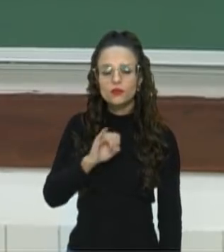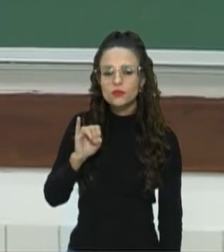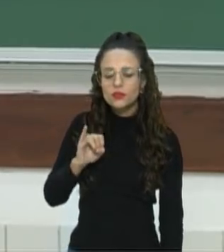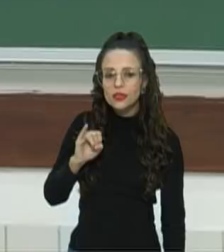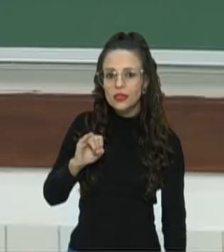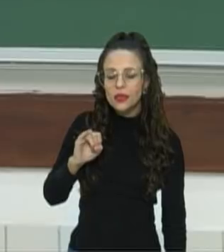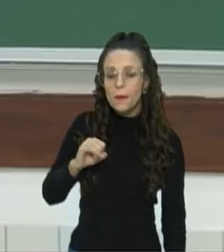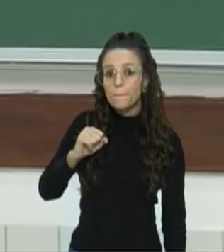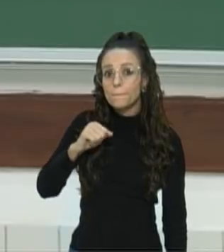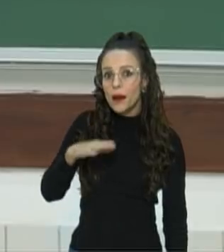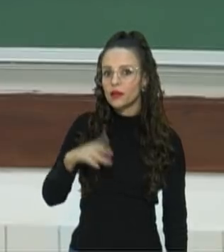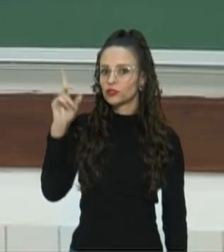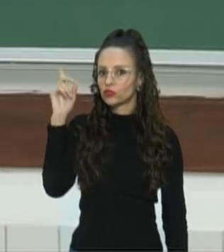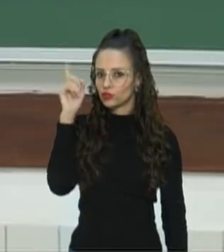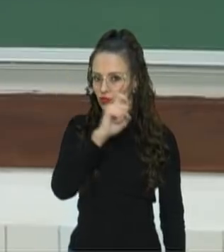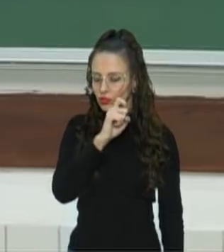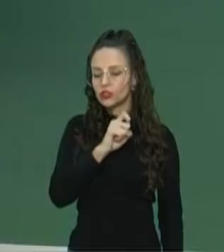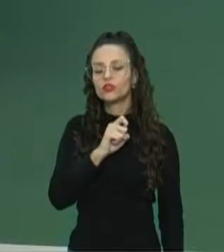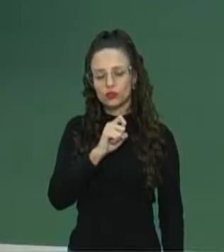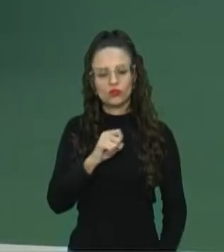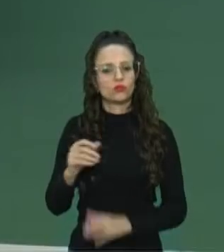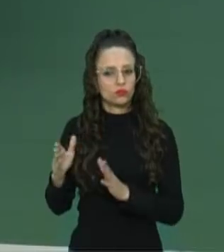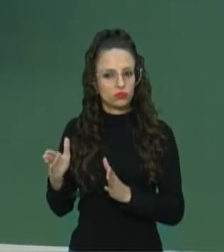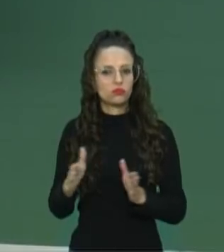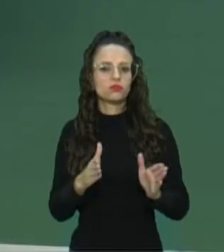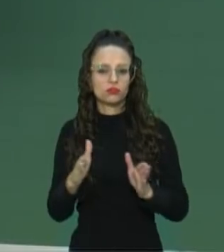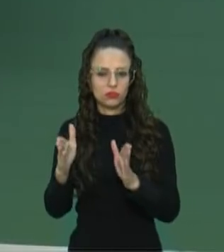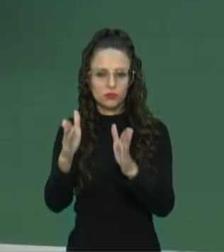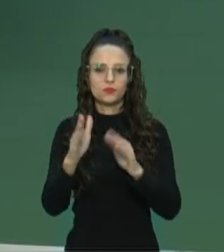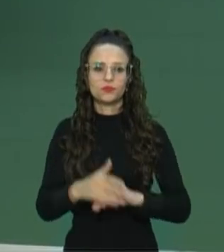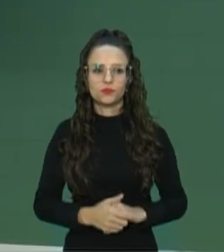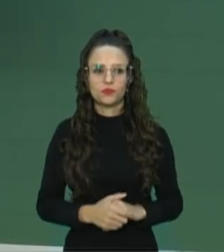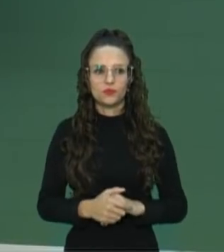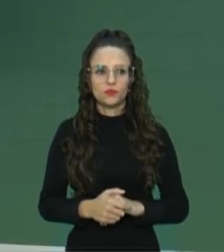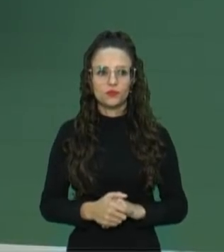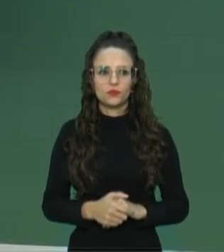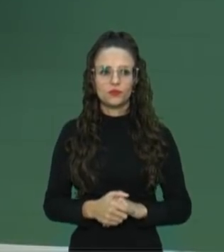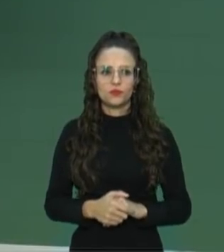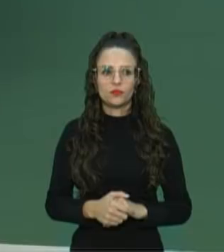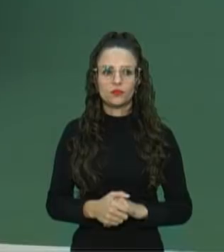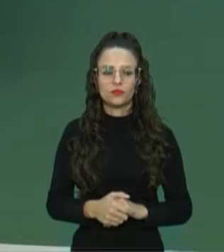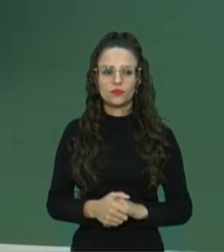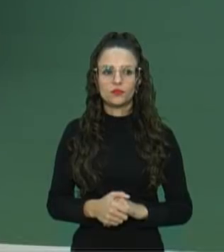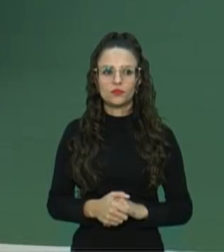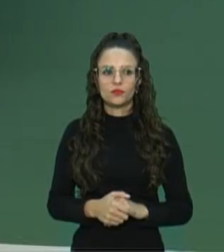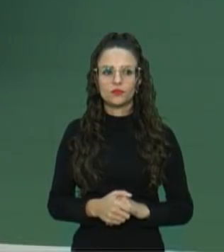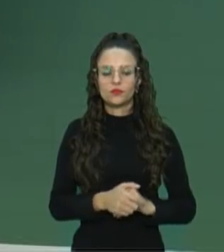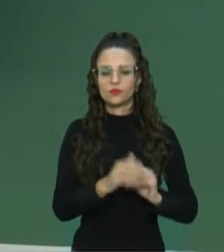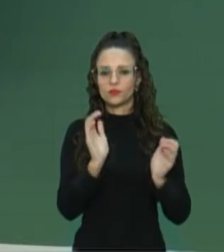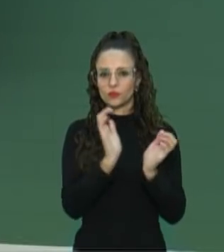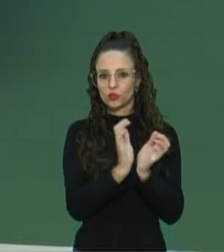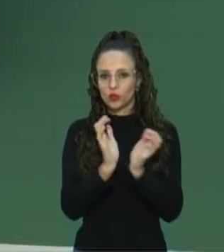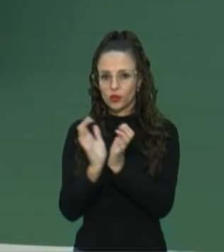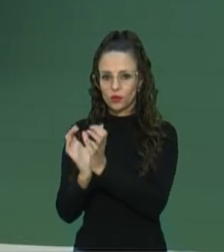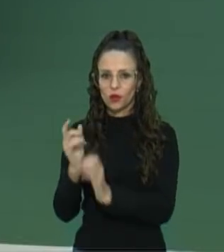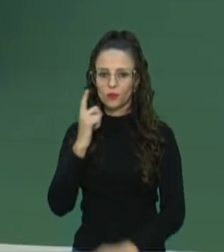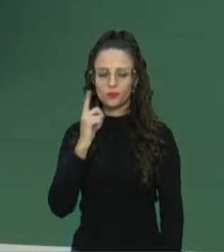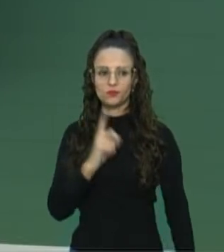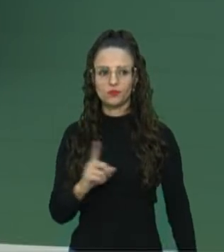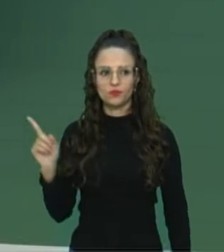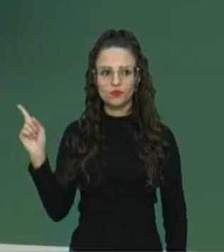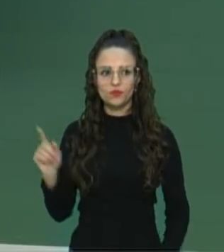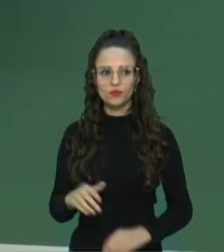mais elevado for o grau, mais difícil vai ser a realização da atividade. Né? Então as categorias são divididas, como vocês podem ver aqui,